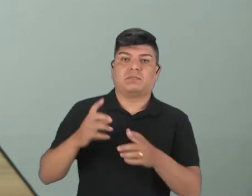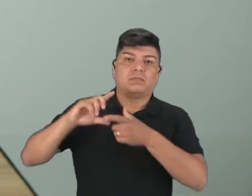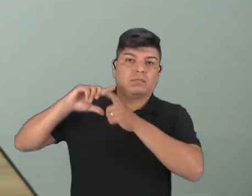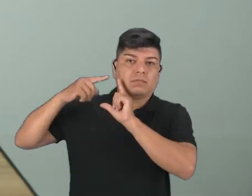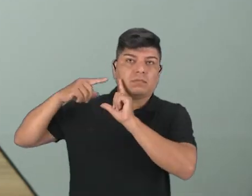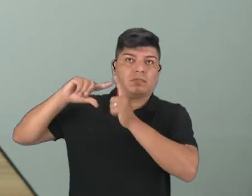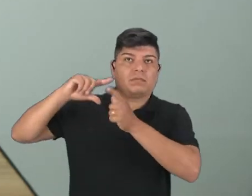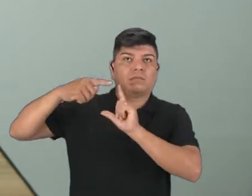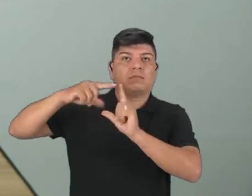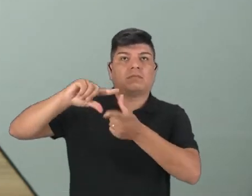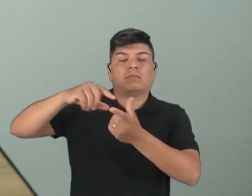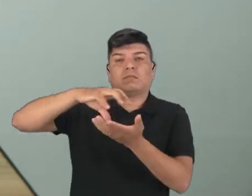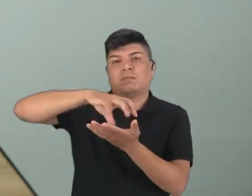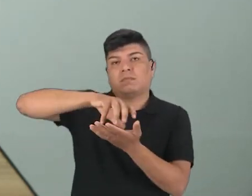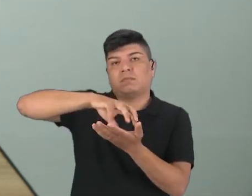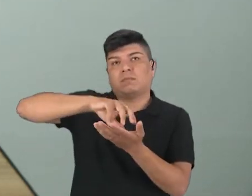formas